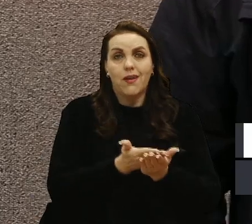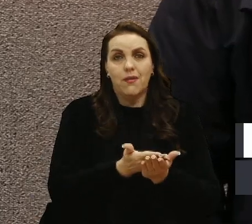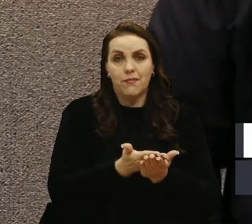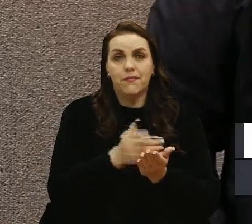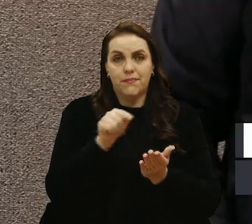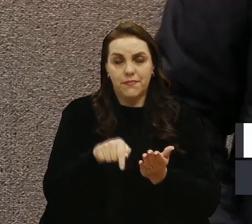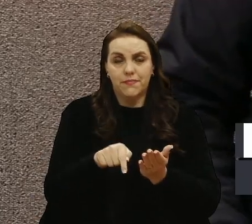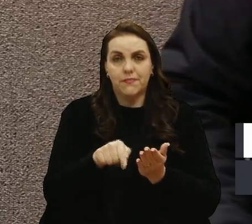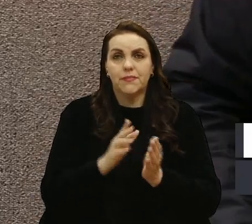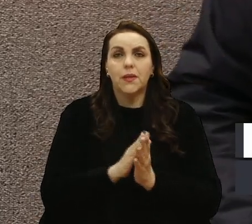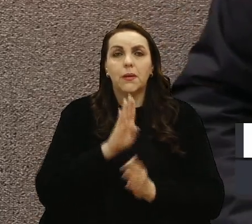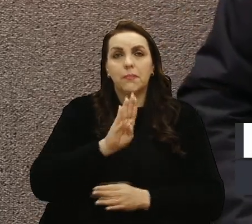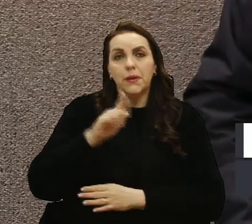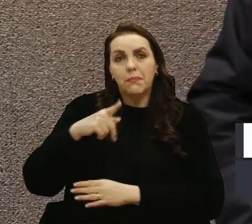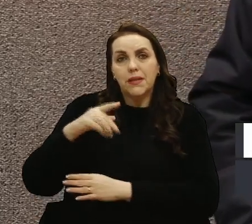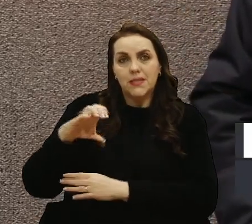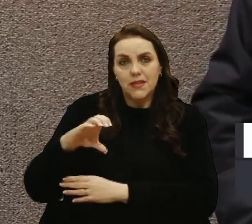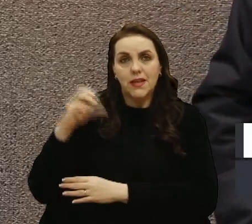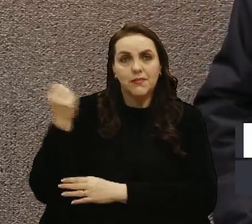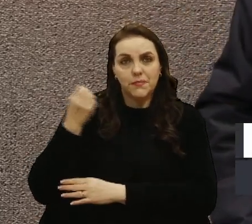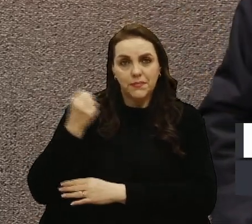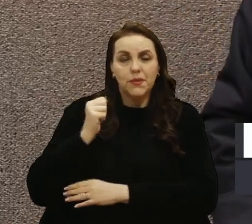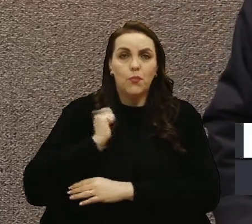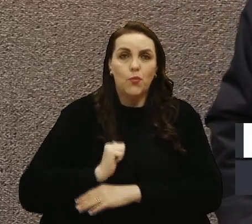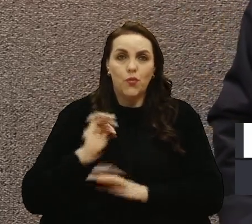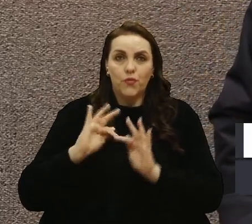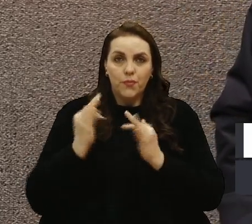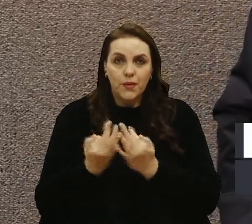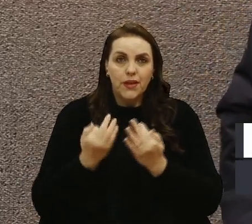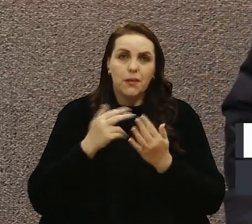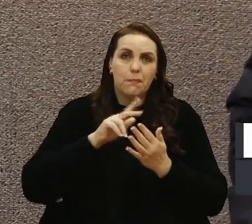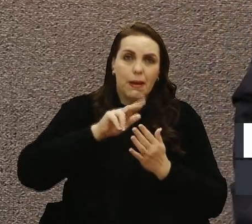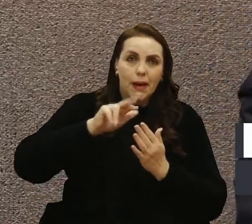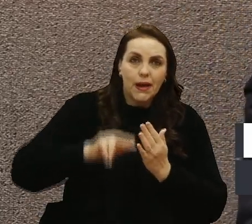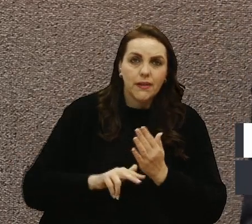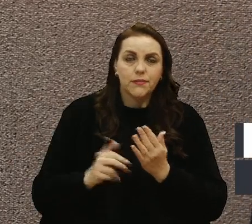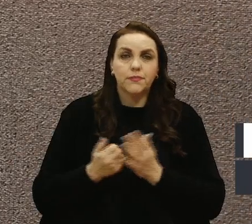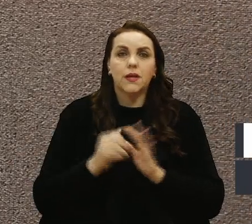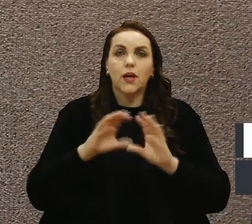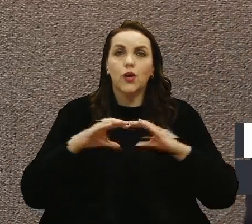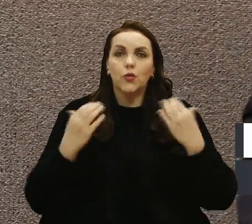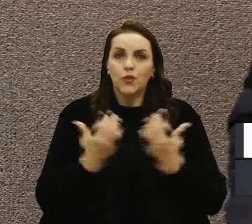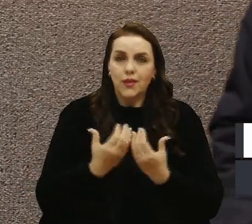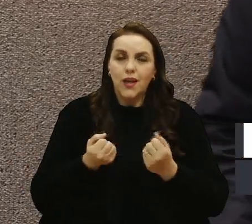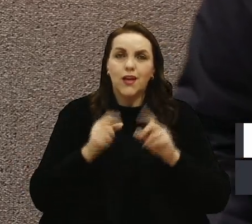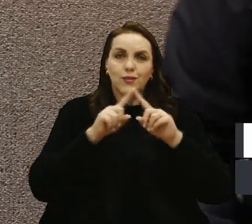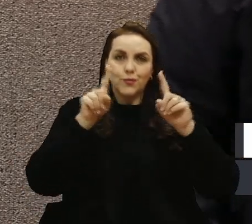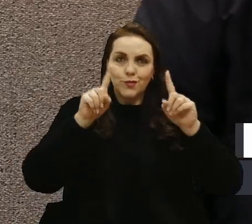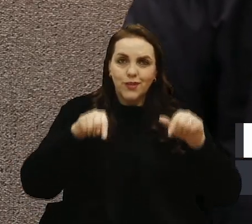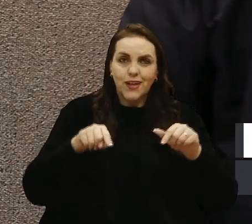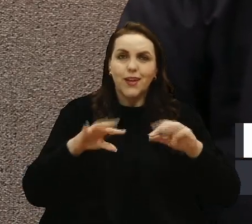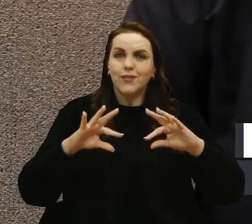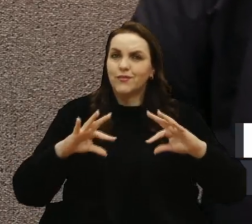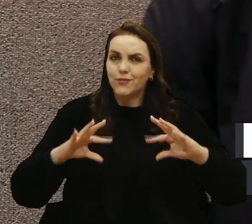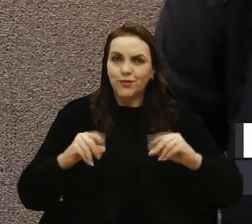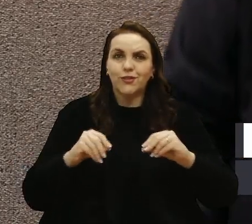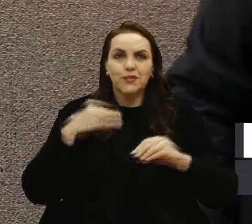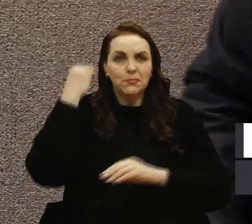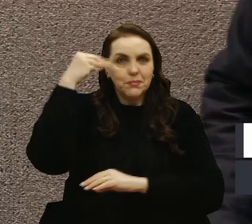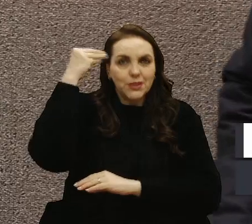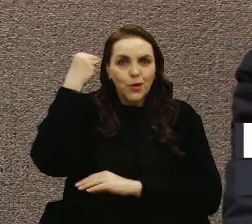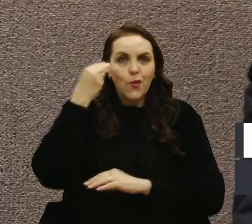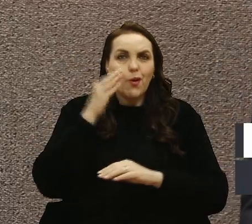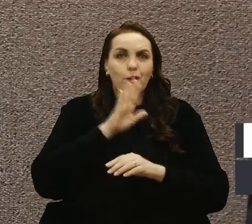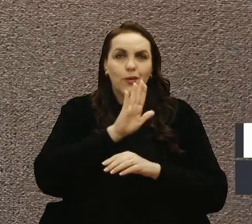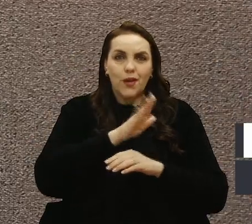de prestação continuada, Bolsa Família e tantos outros. Bom, a comunidade, servidores, psicólogos,